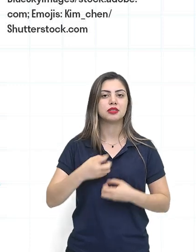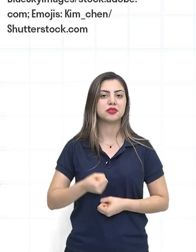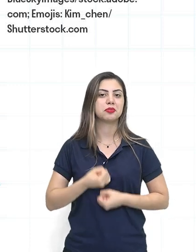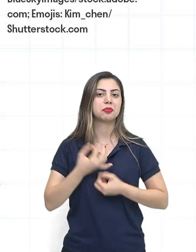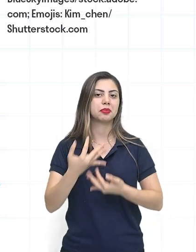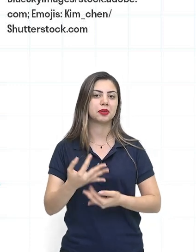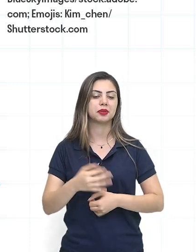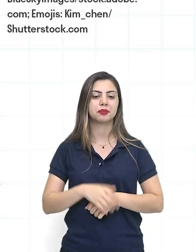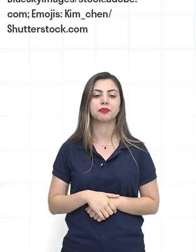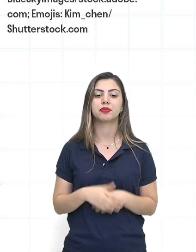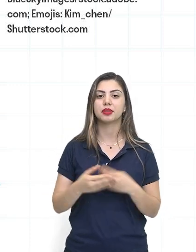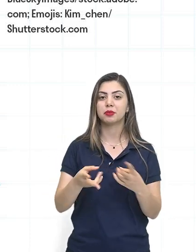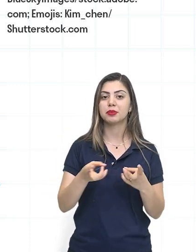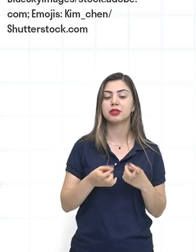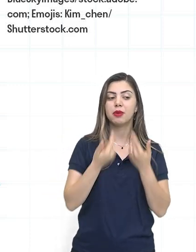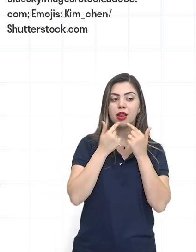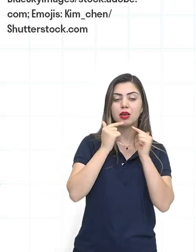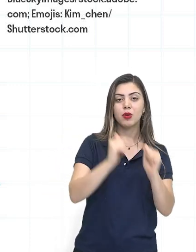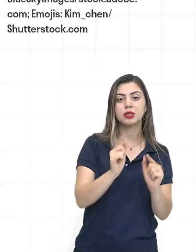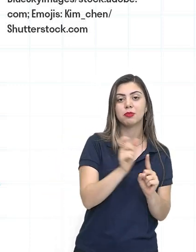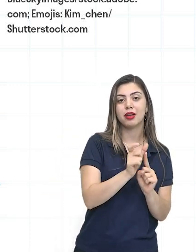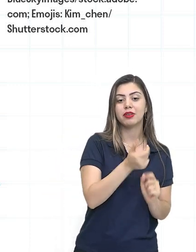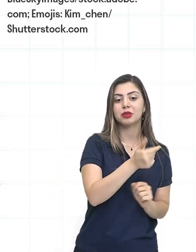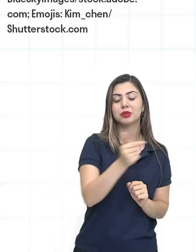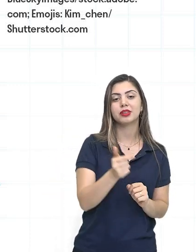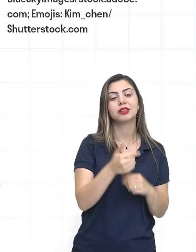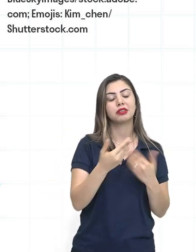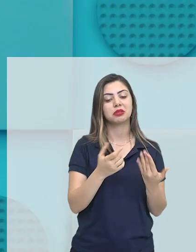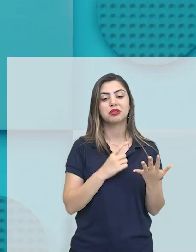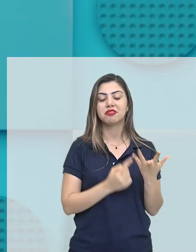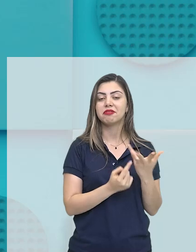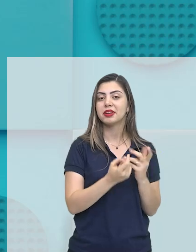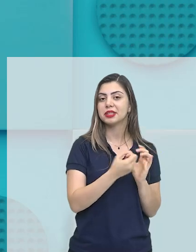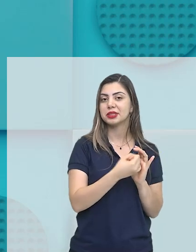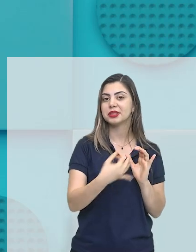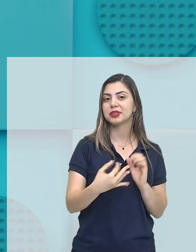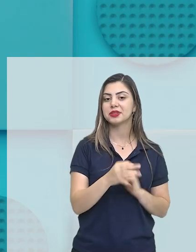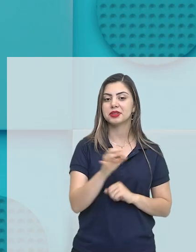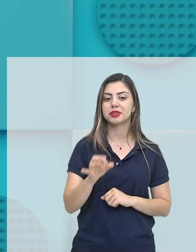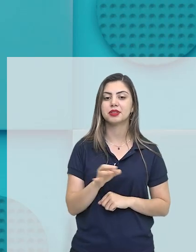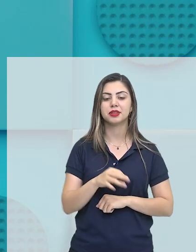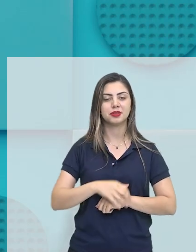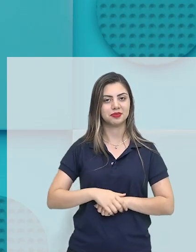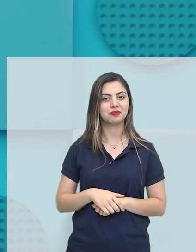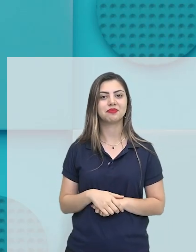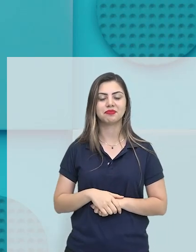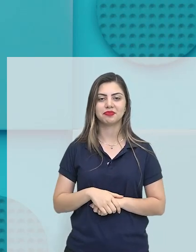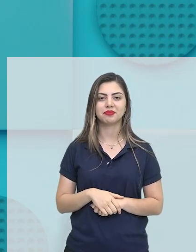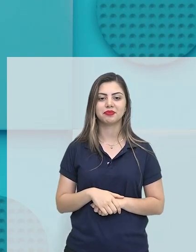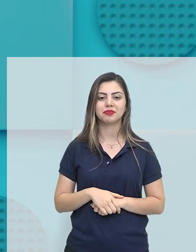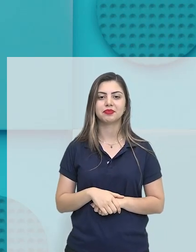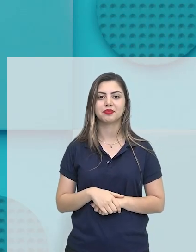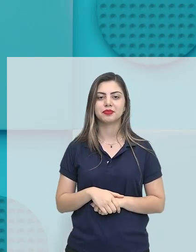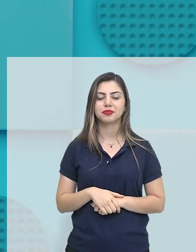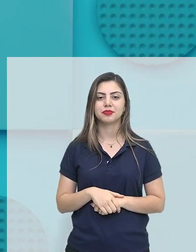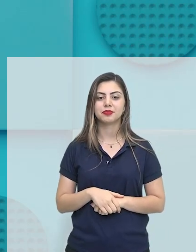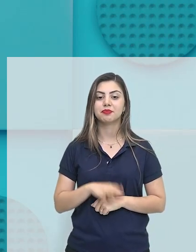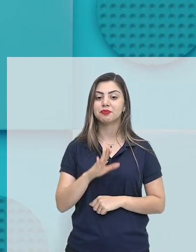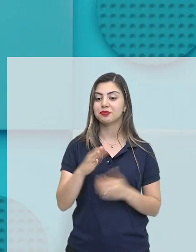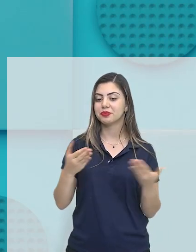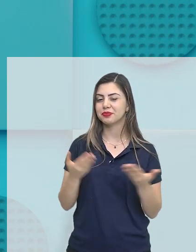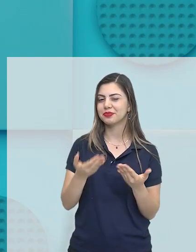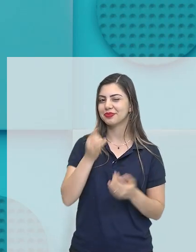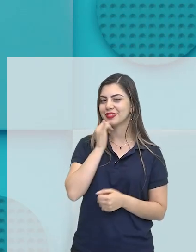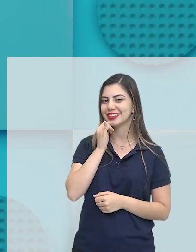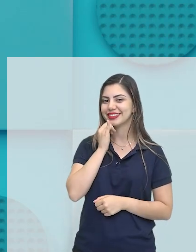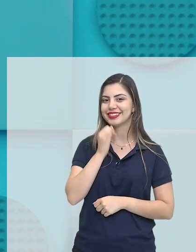intenções. Então, a linguagem não verbal, ela tem todas essas faculdades, né? Então, tem todas essas representações. Vamos ver